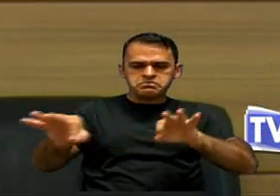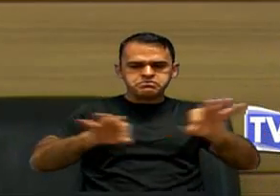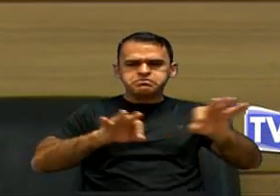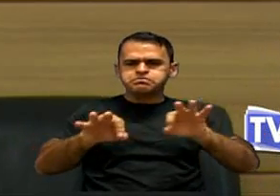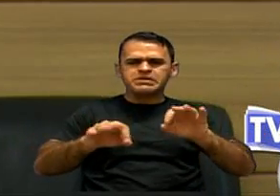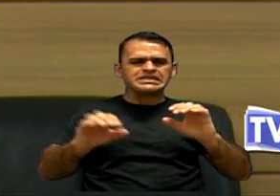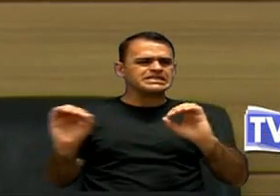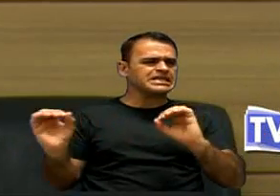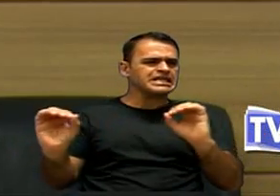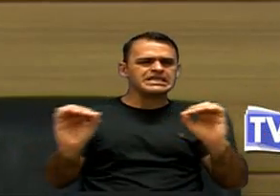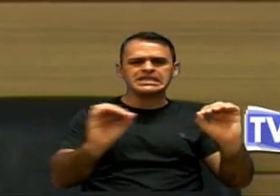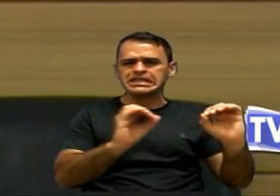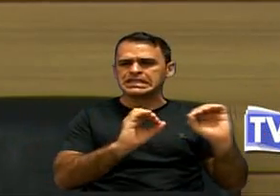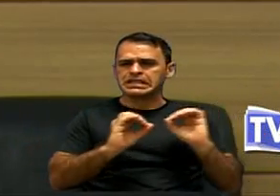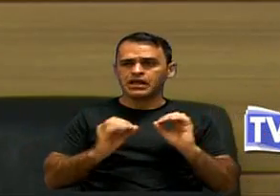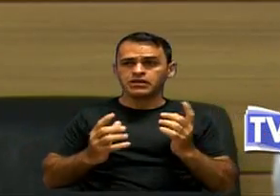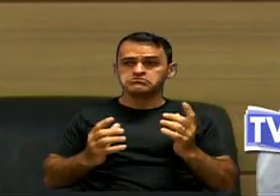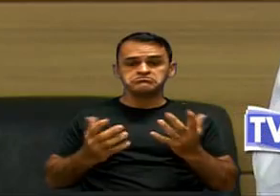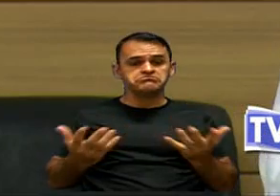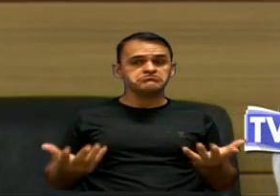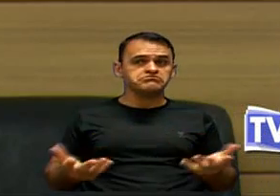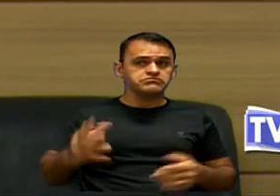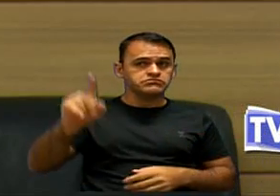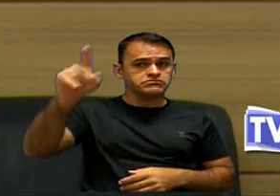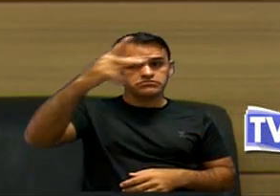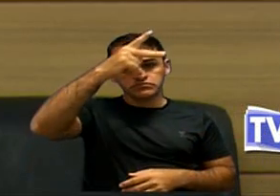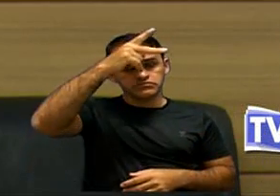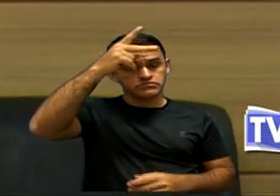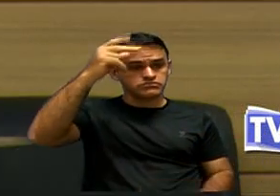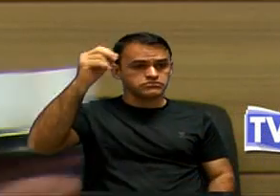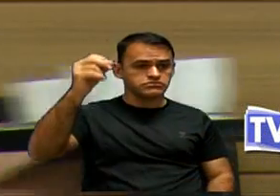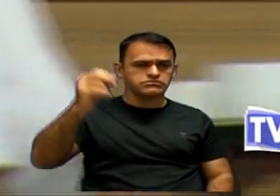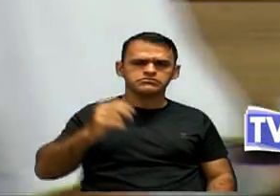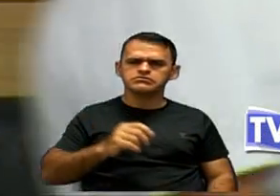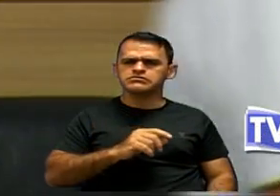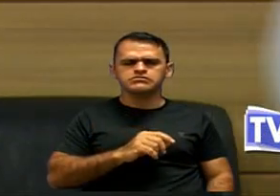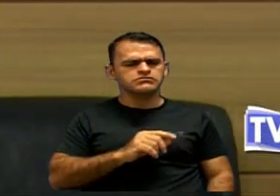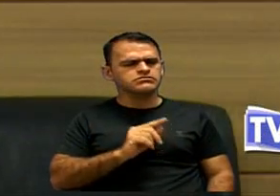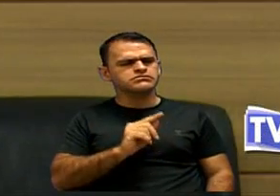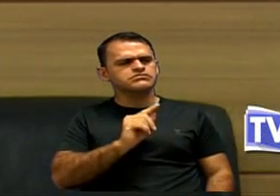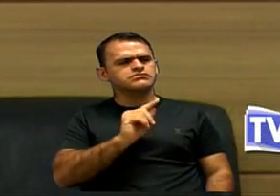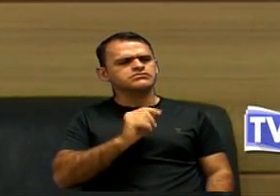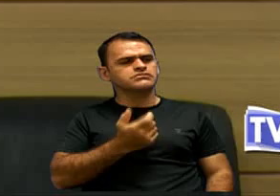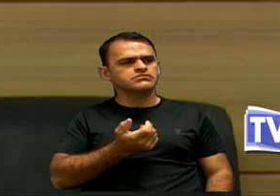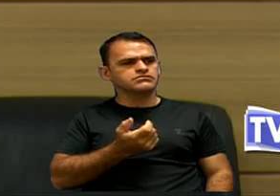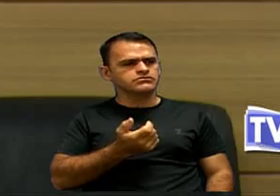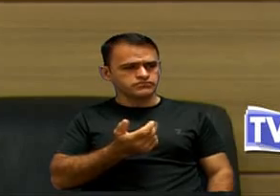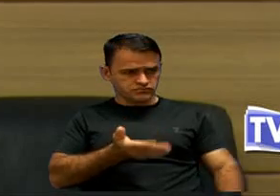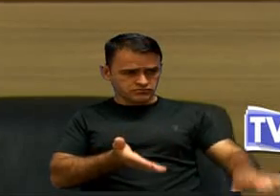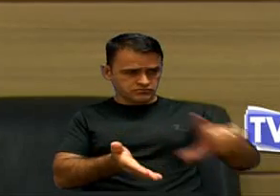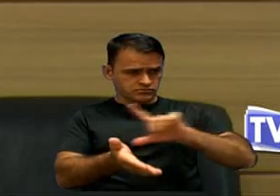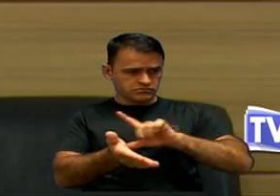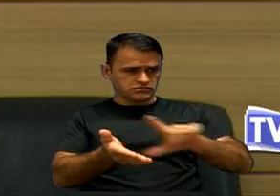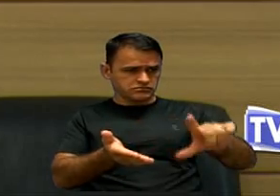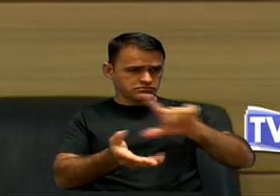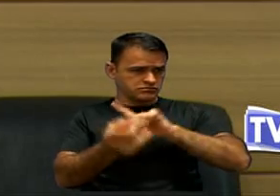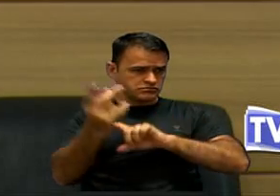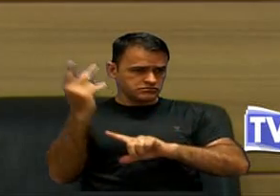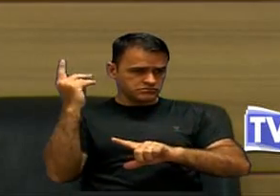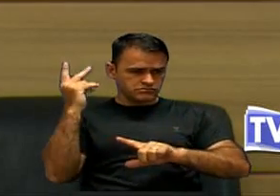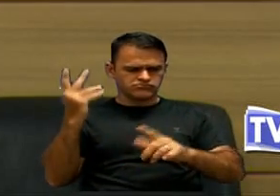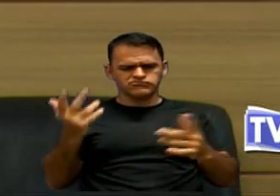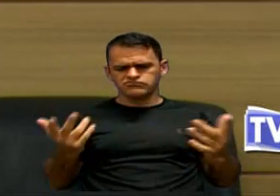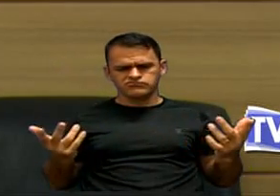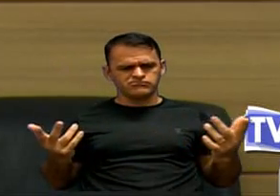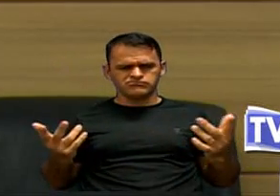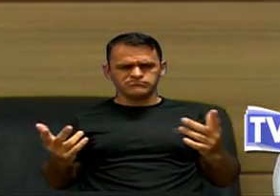Sabe o que aconteceu agora? Aí a prefeitura... Foi antes do tempo do Panúncio. Quem? Foi antes do tempo do Panúncio. Foi antes? É, mas é